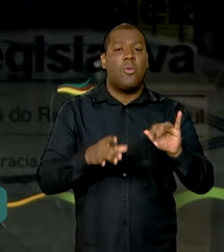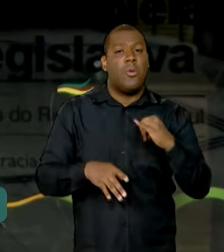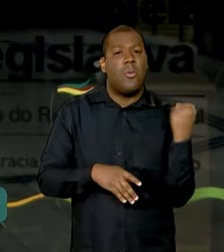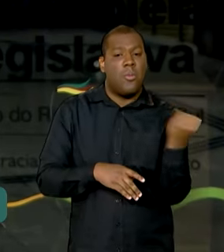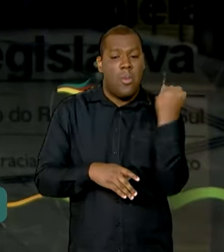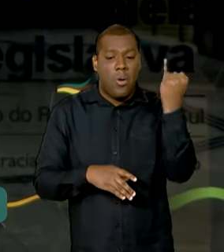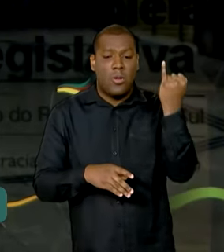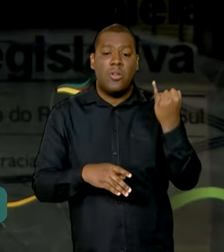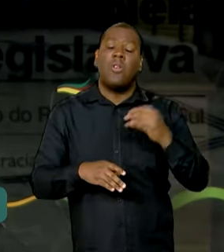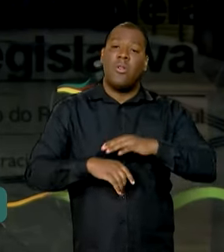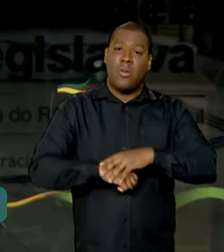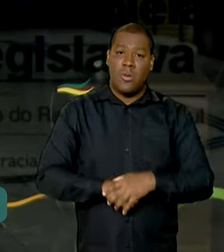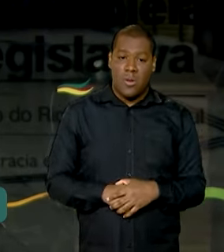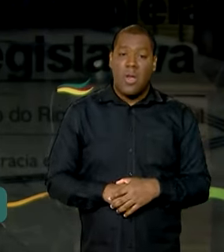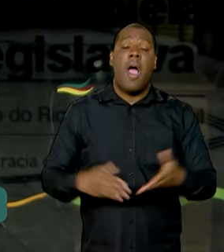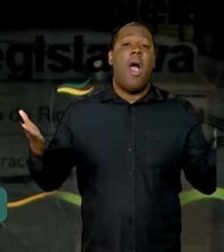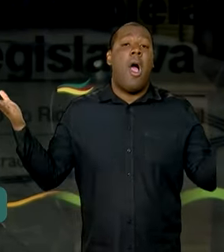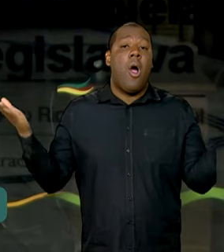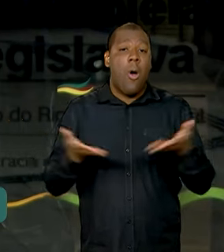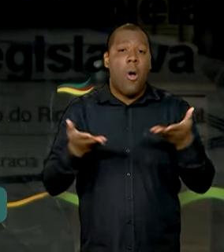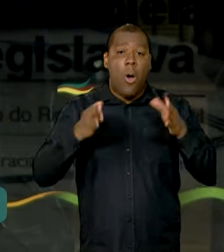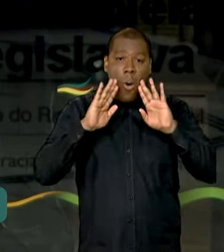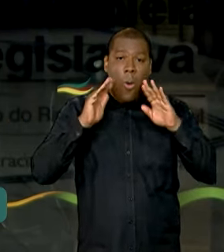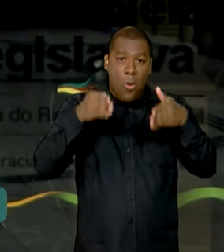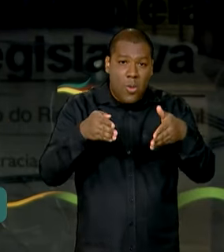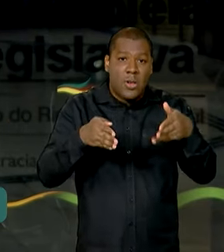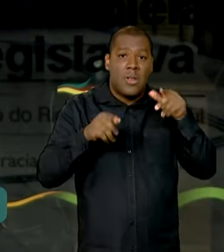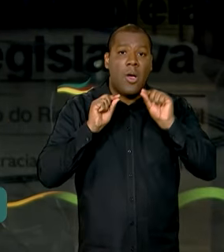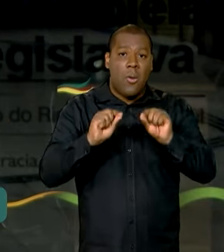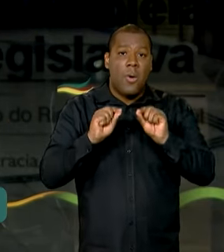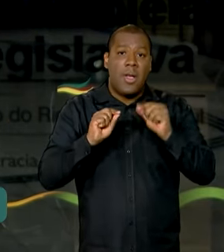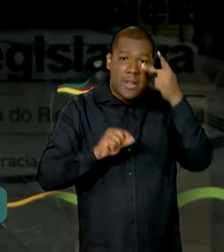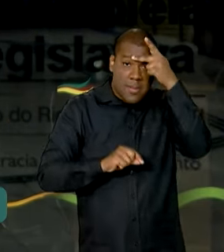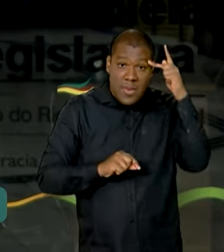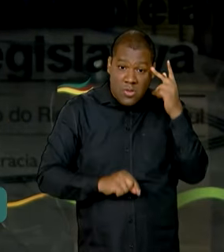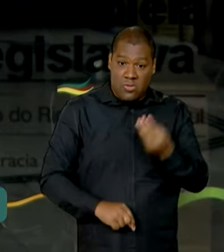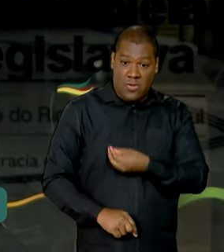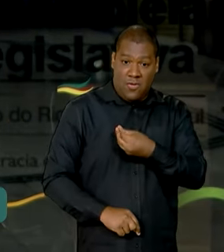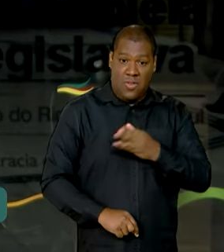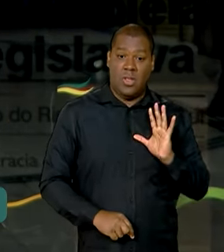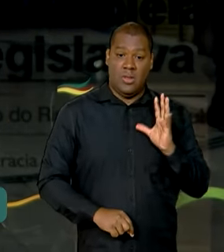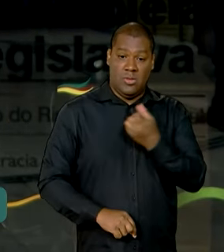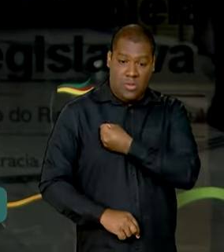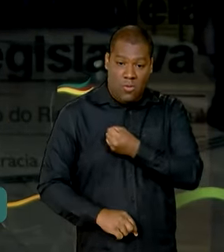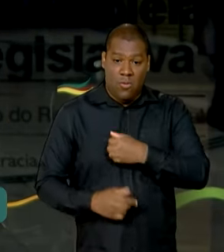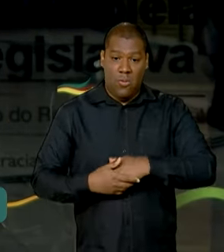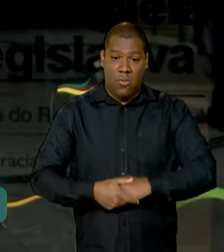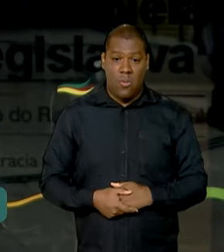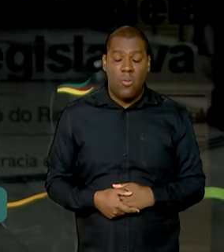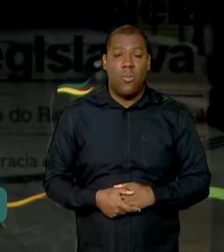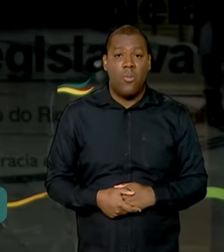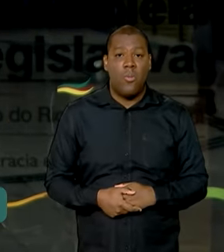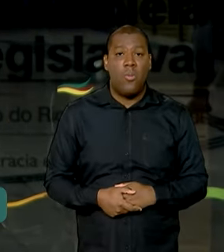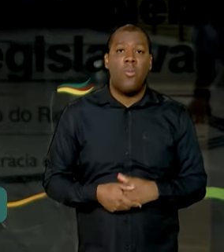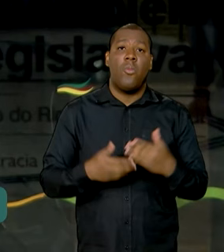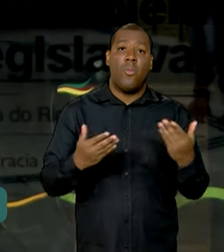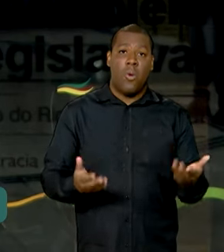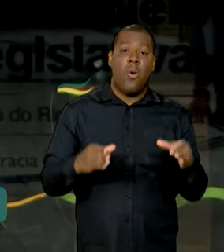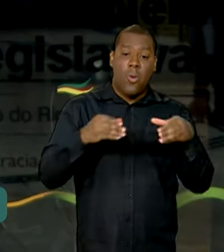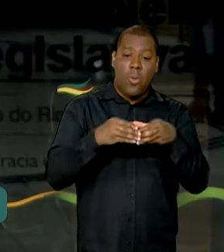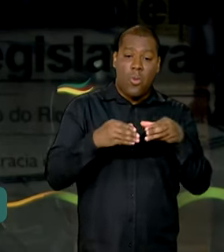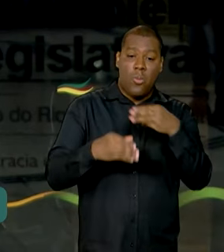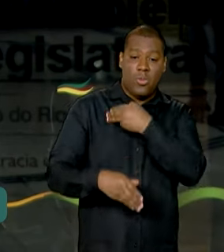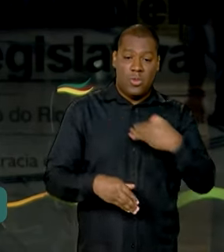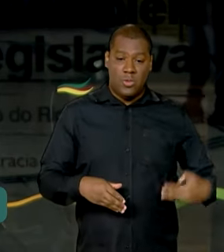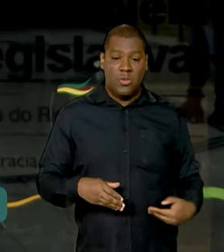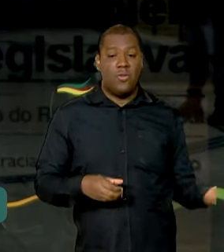dizendo que a prioridade desse momento é salvar vidas. Bom, Karine, essa comitiva já voltou para Brasília, mas